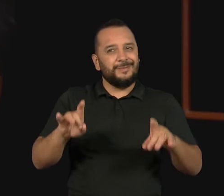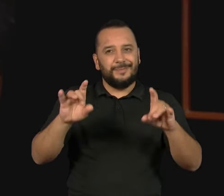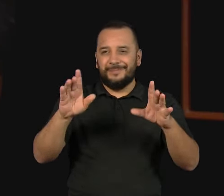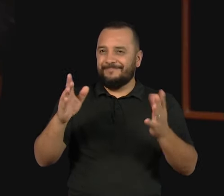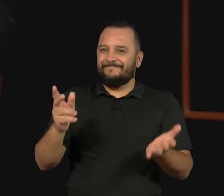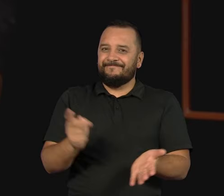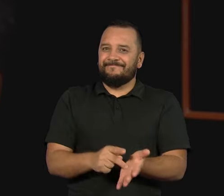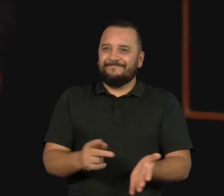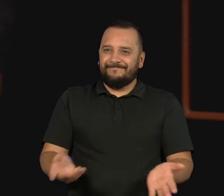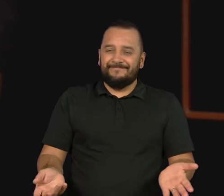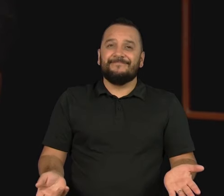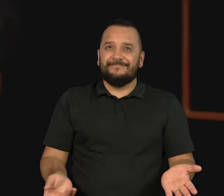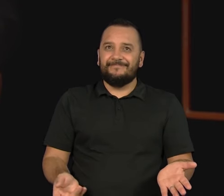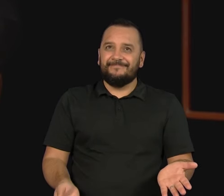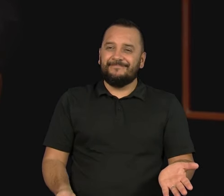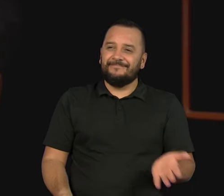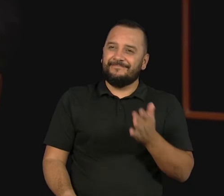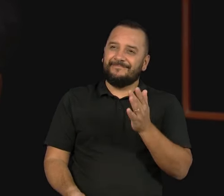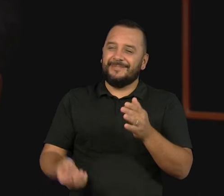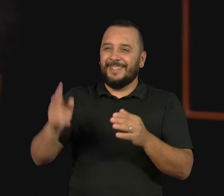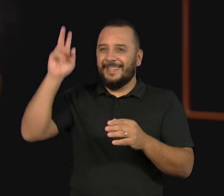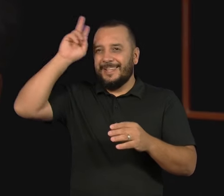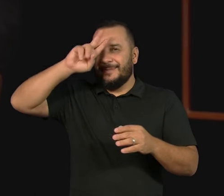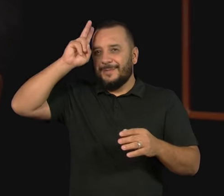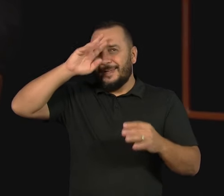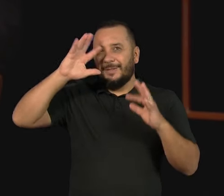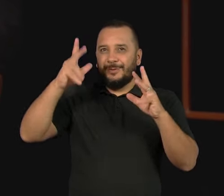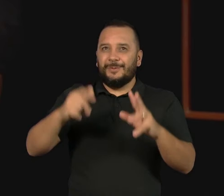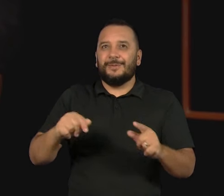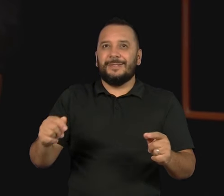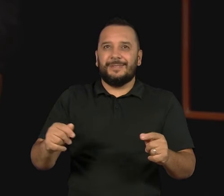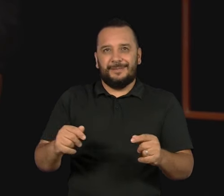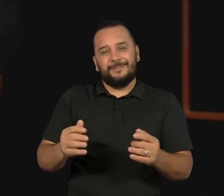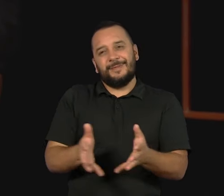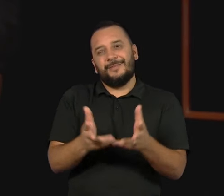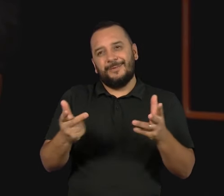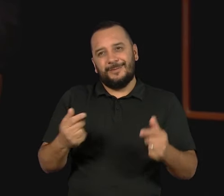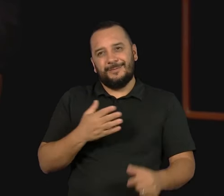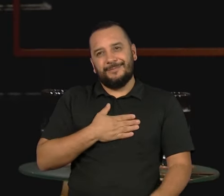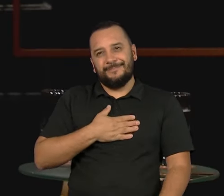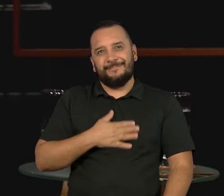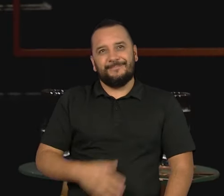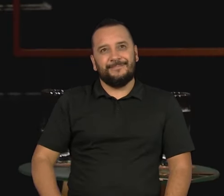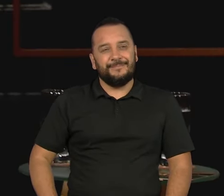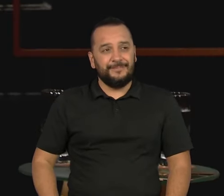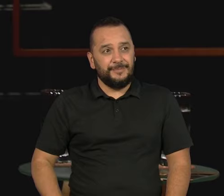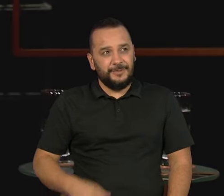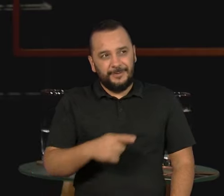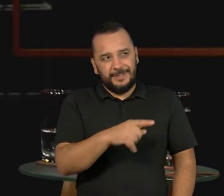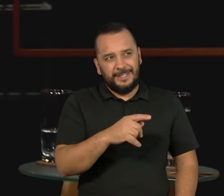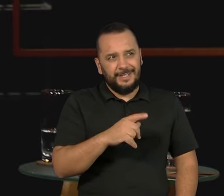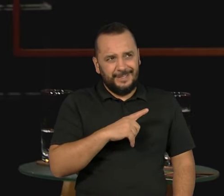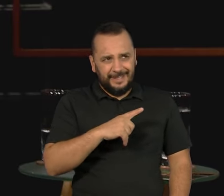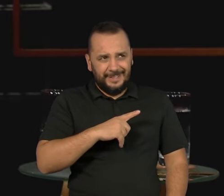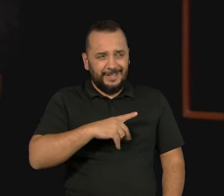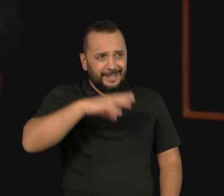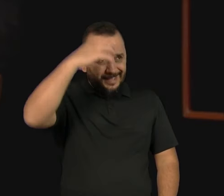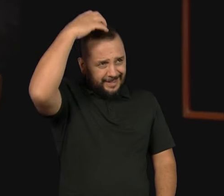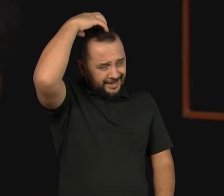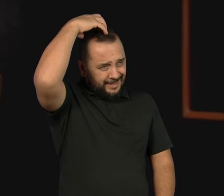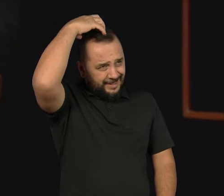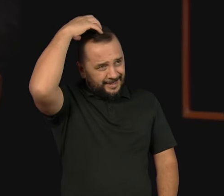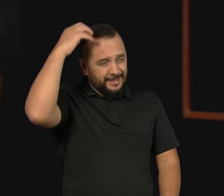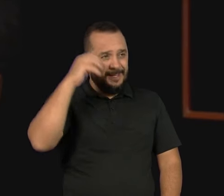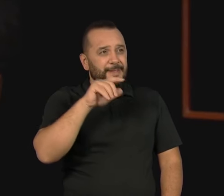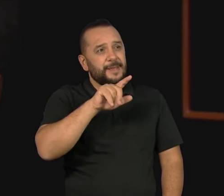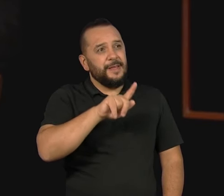E reviver, relembrar tudo isso é muito especial para mim. Você fez o Rei Mago lá no tablado?